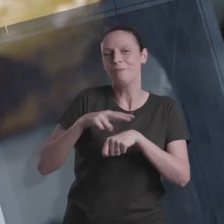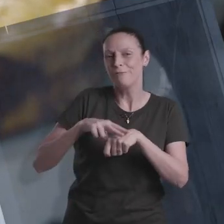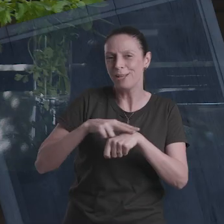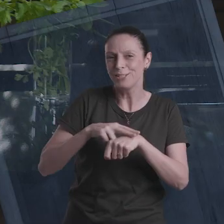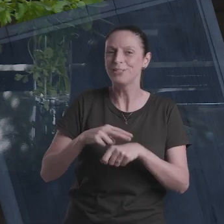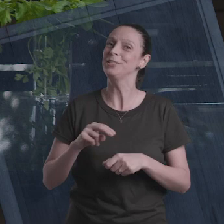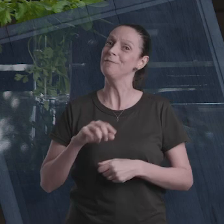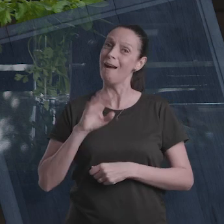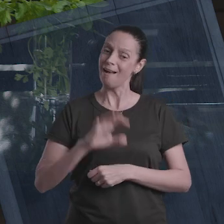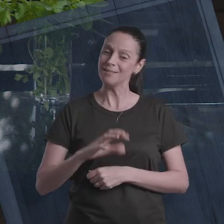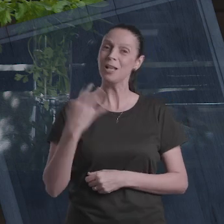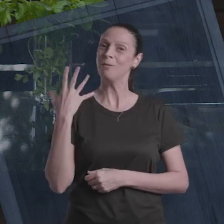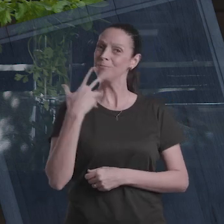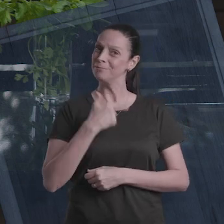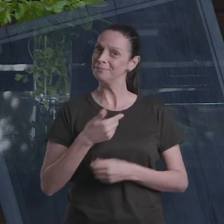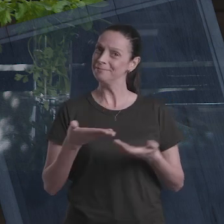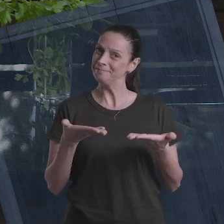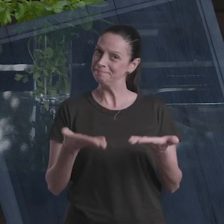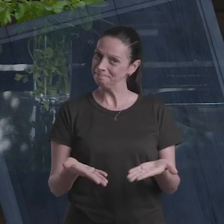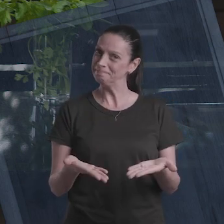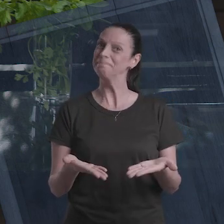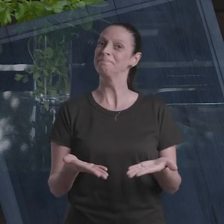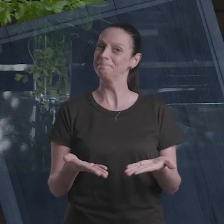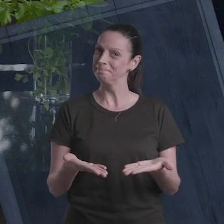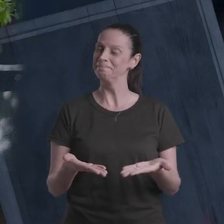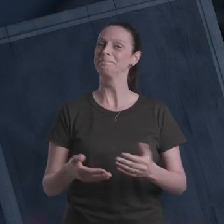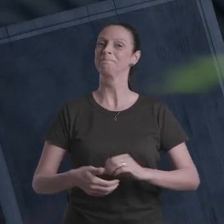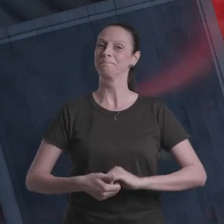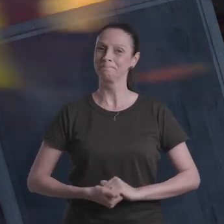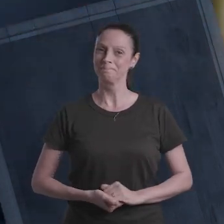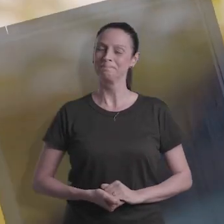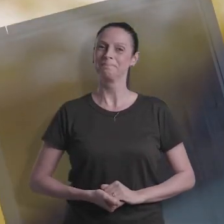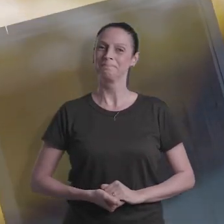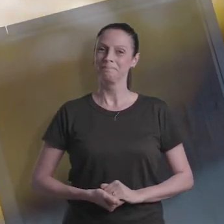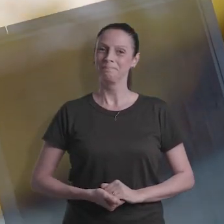nela. E pronto, olha só que linda ficou a nossa quiche.